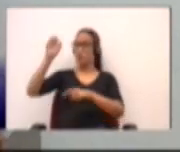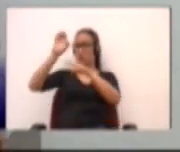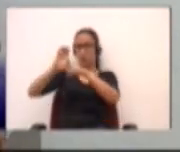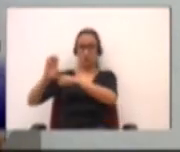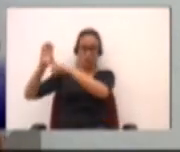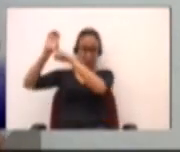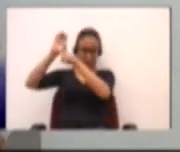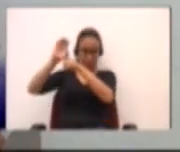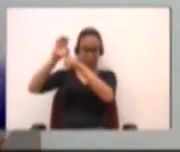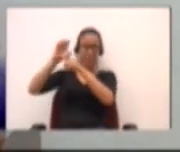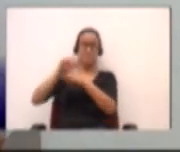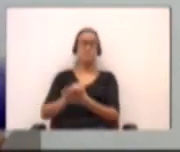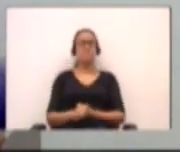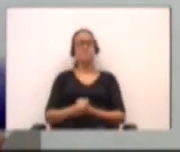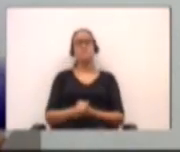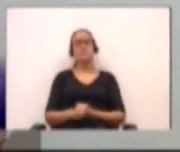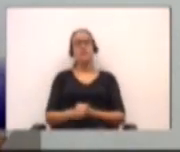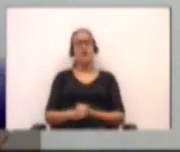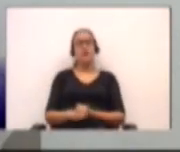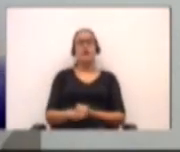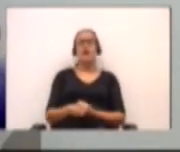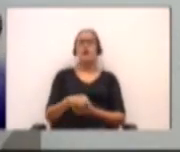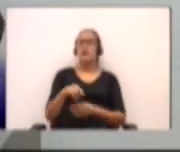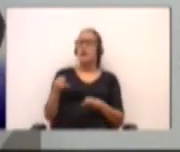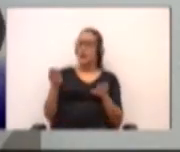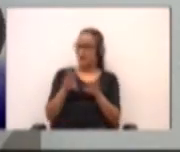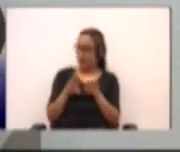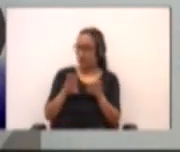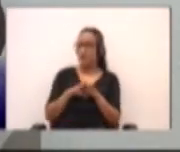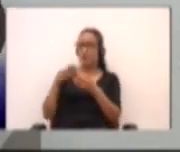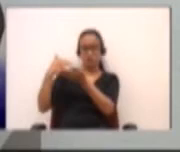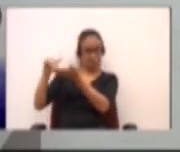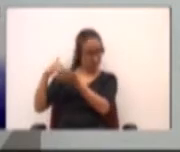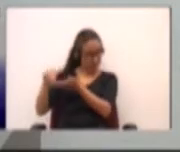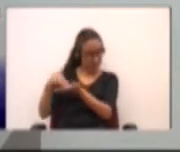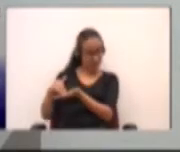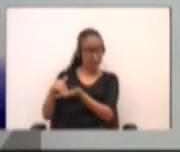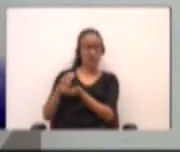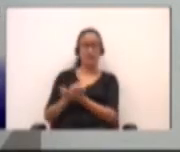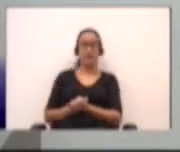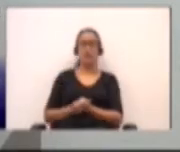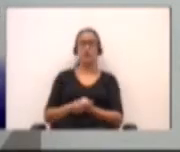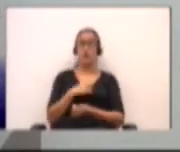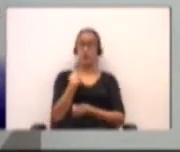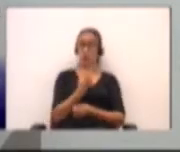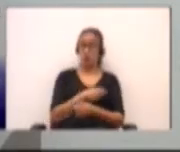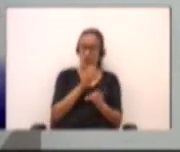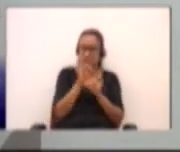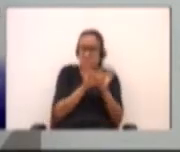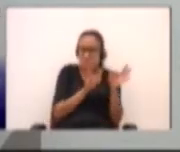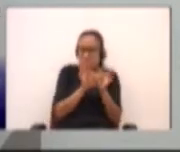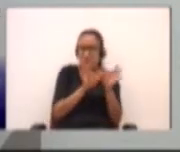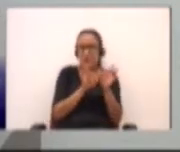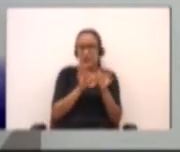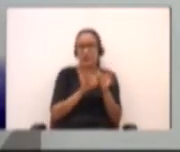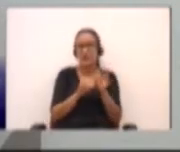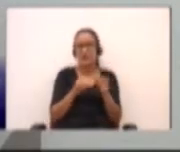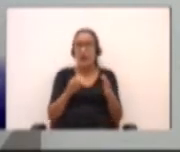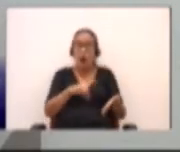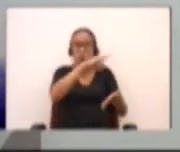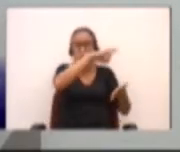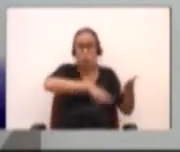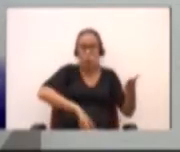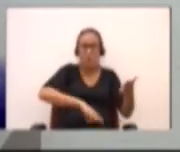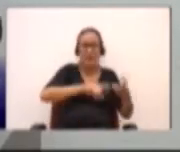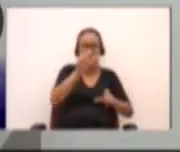Geraldo Alckmin e do seu secretariado, e nós estamos já se preparando para daqui, assim que os abaixo-assinados estiverem prontos, nós